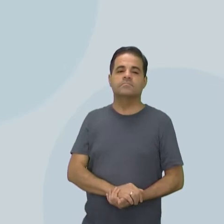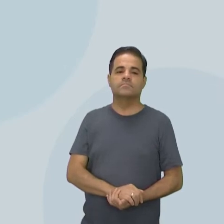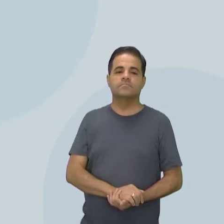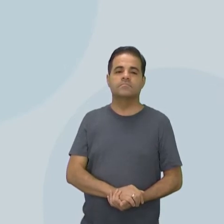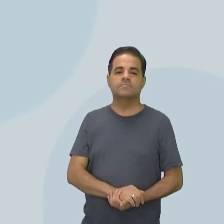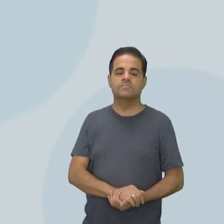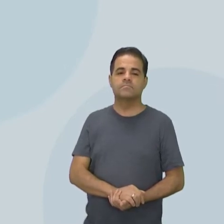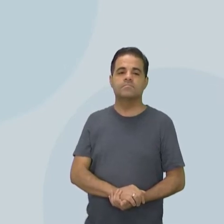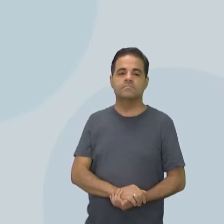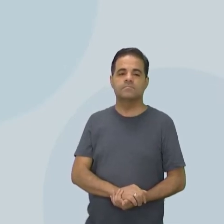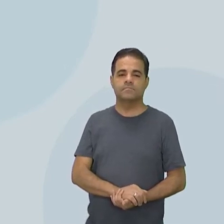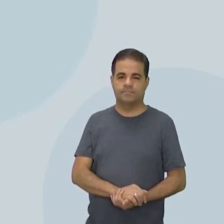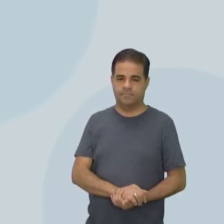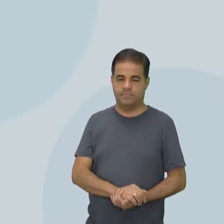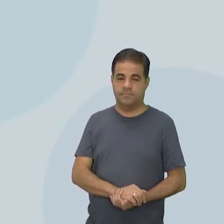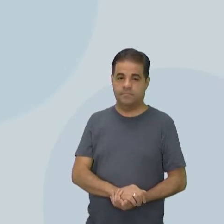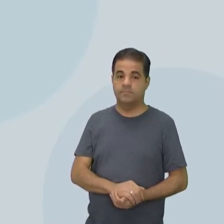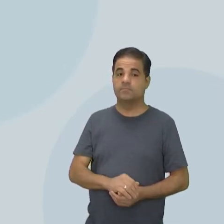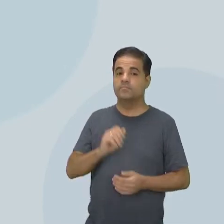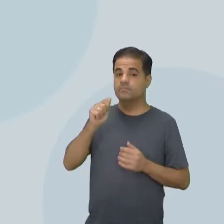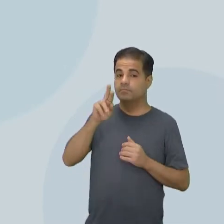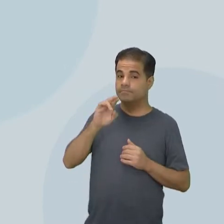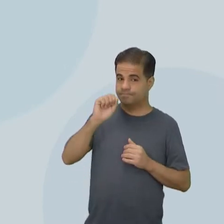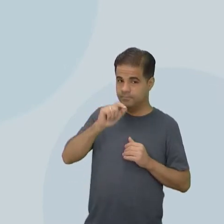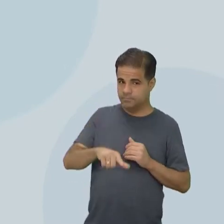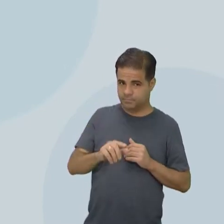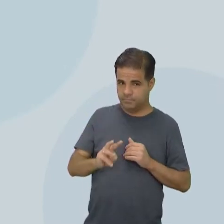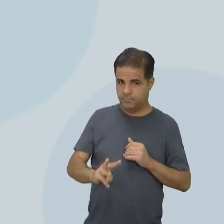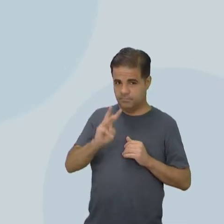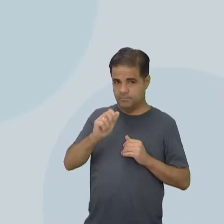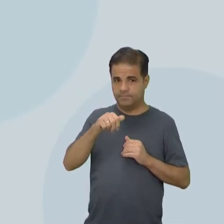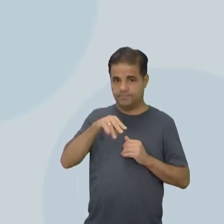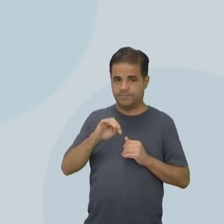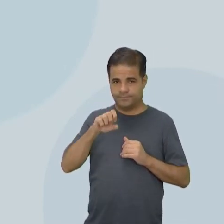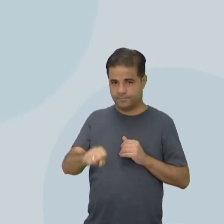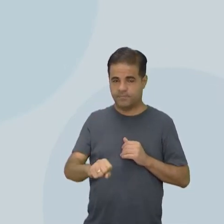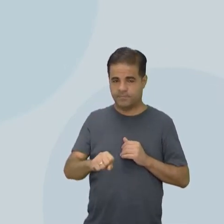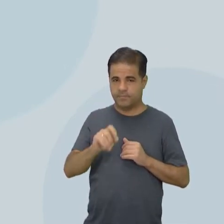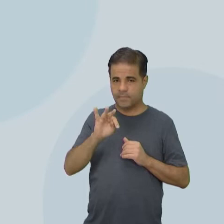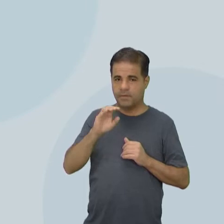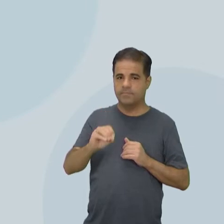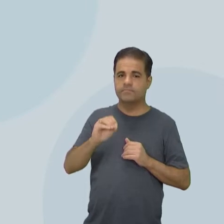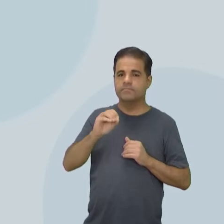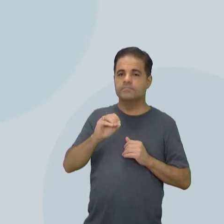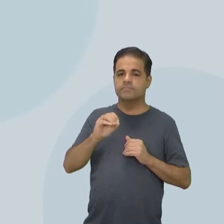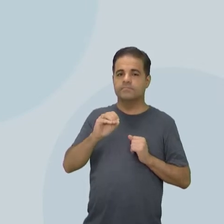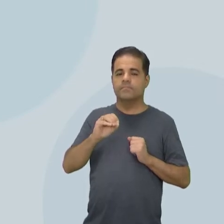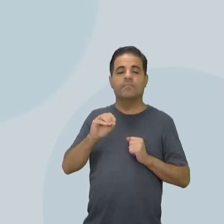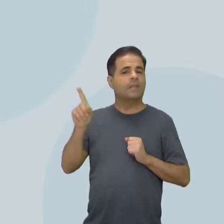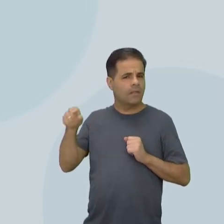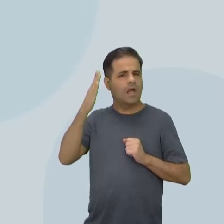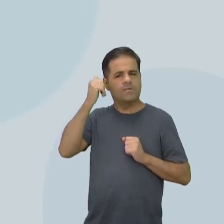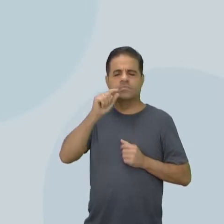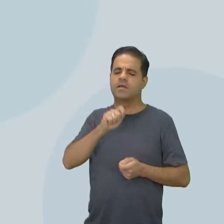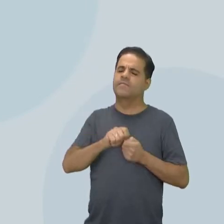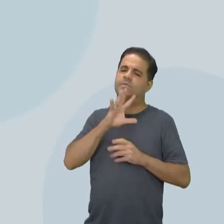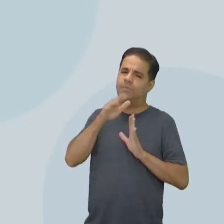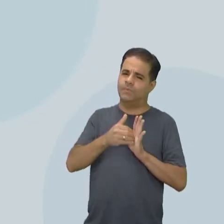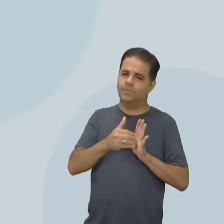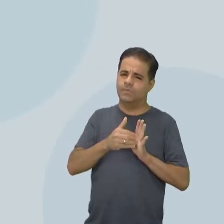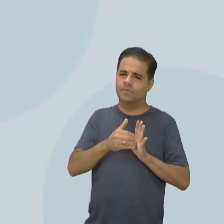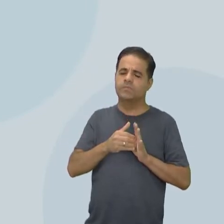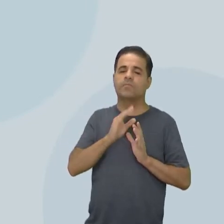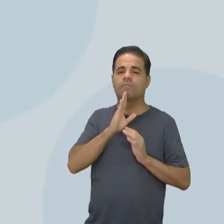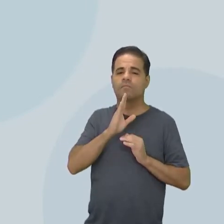Arsenal... tô quase traduzindo. Arsenal wants to offload contract Rebel Gabriel Martinez. Aqui eu sei quase tudo, quase